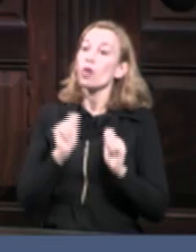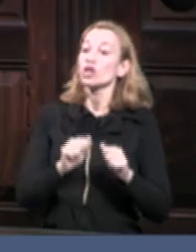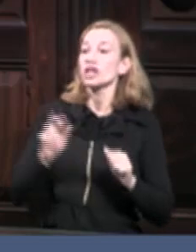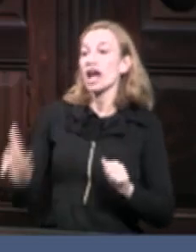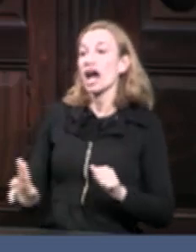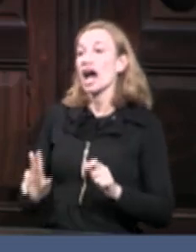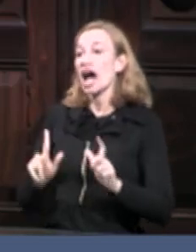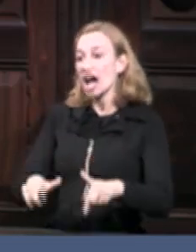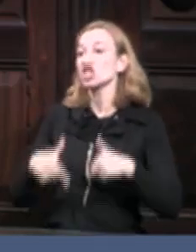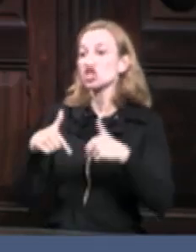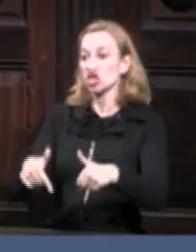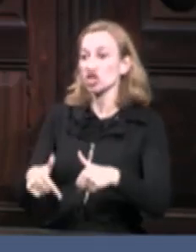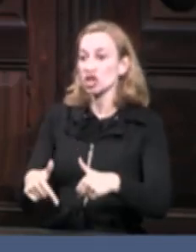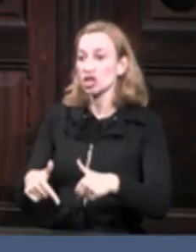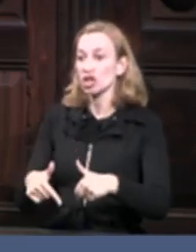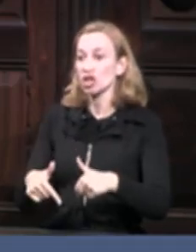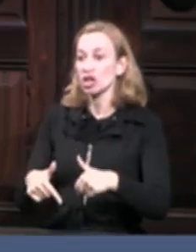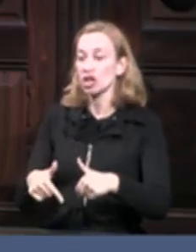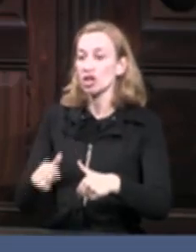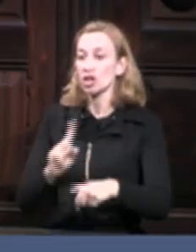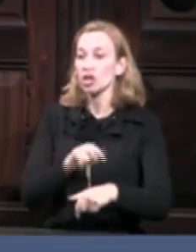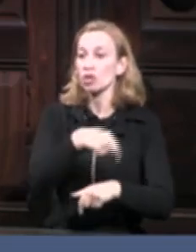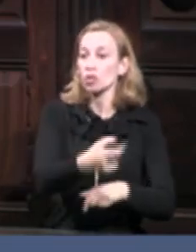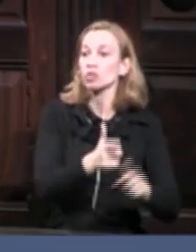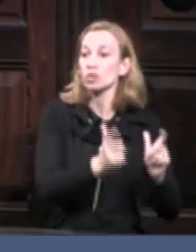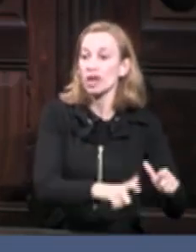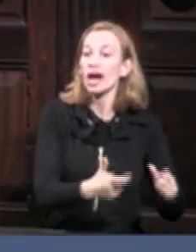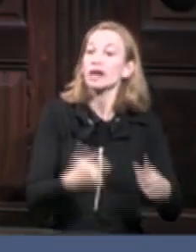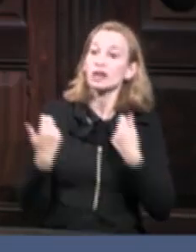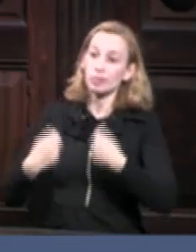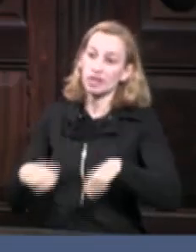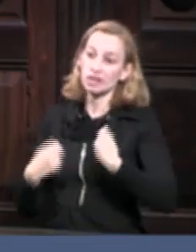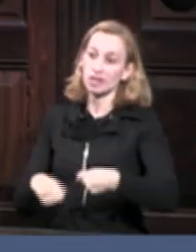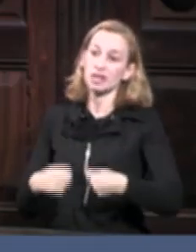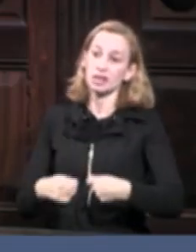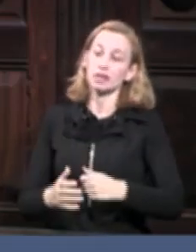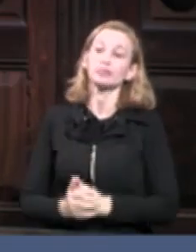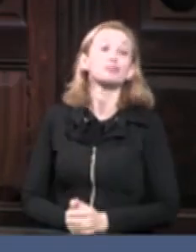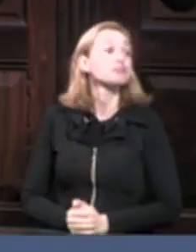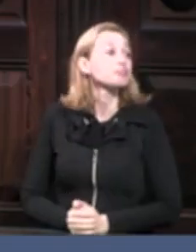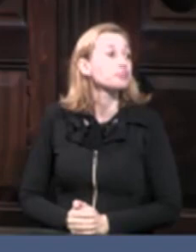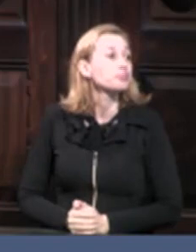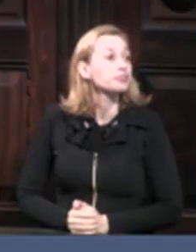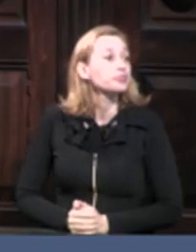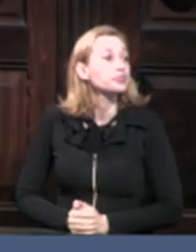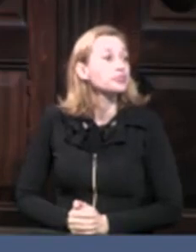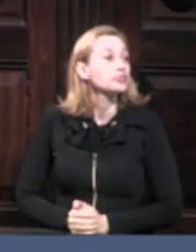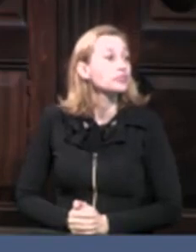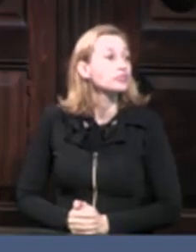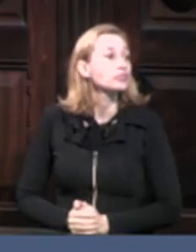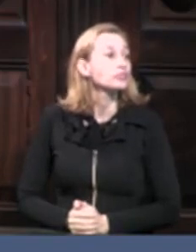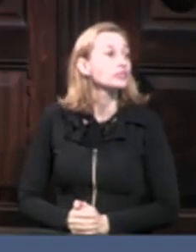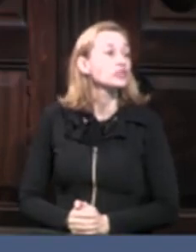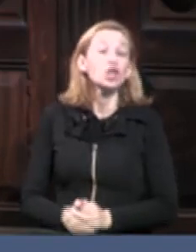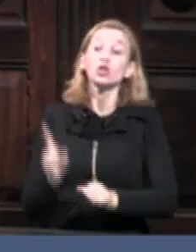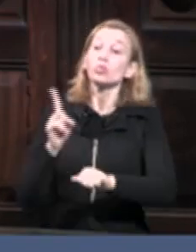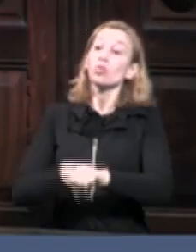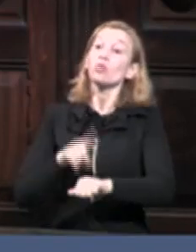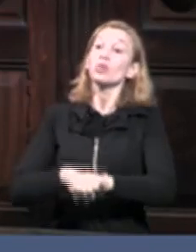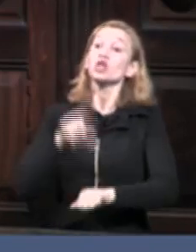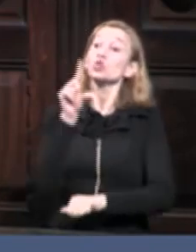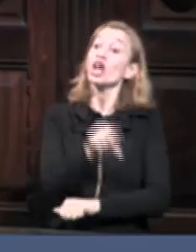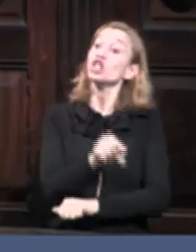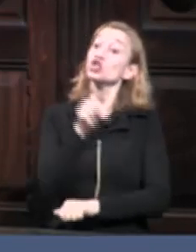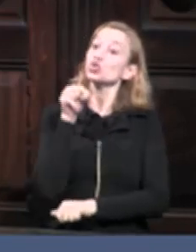mas preciso dizer à mesma associação que respeito de que, no momento da escolha,